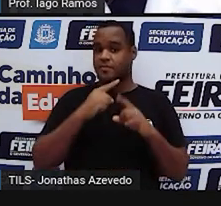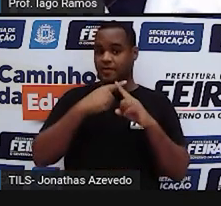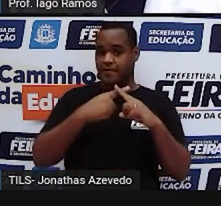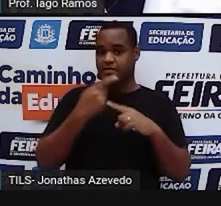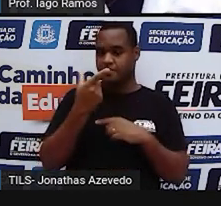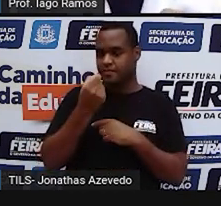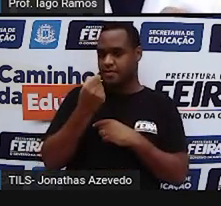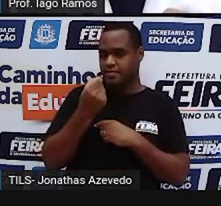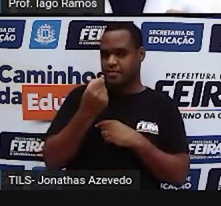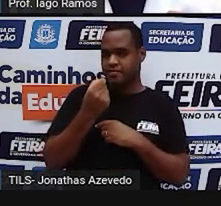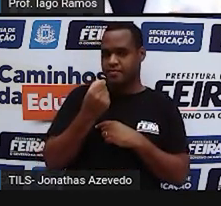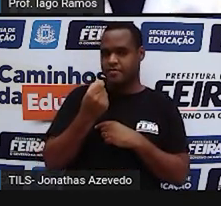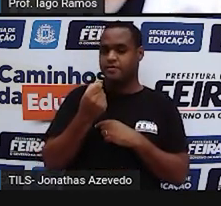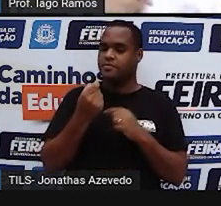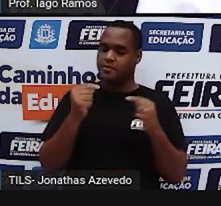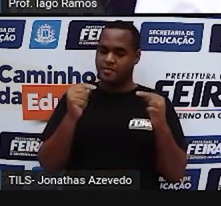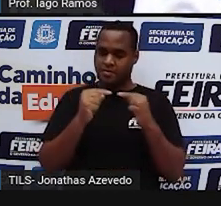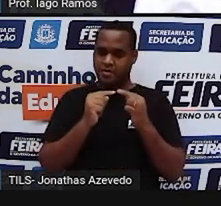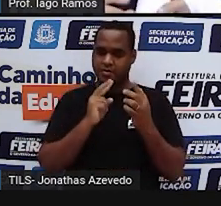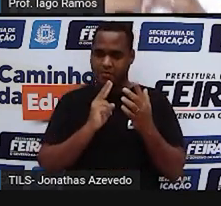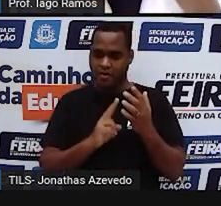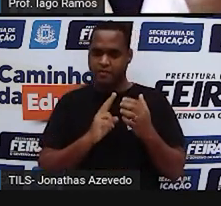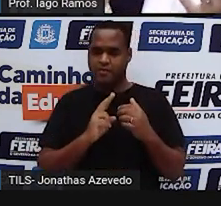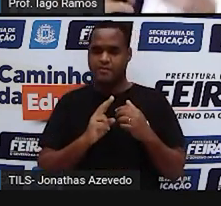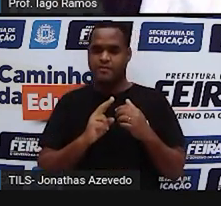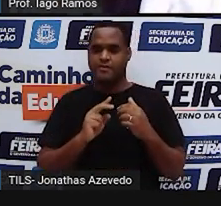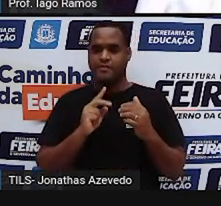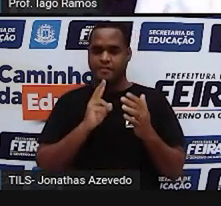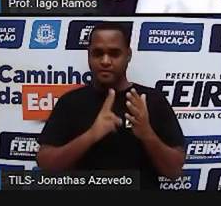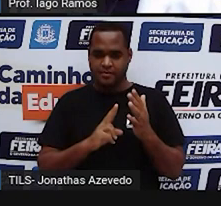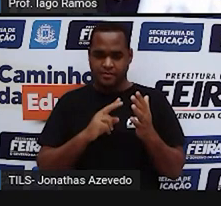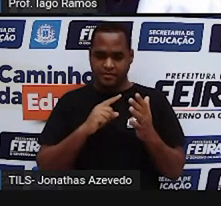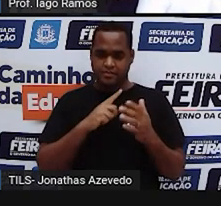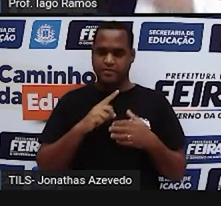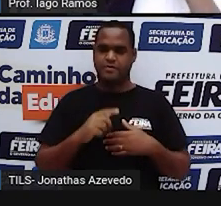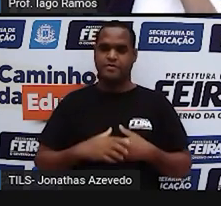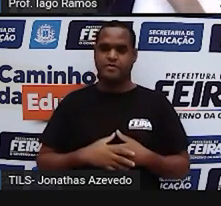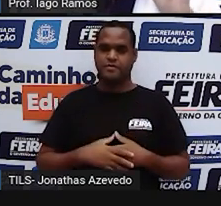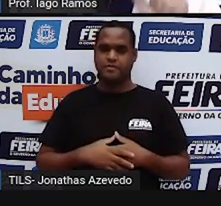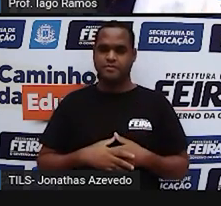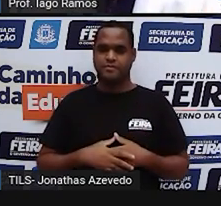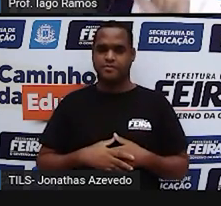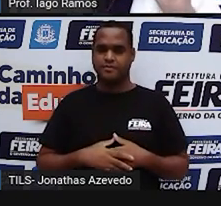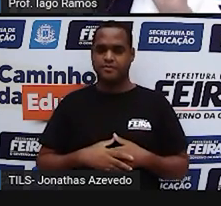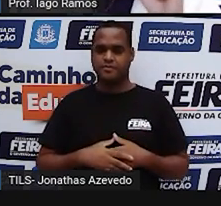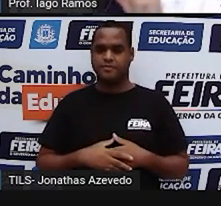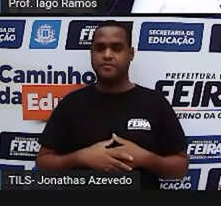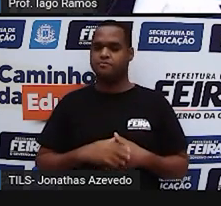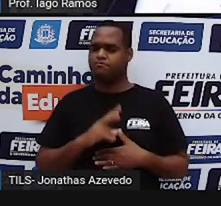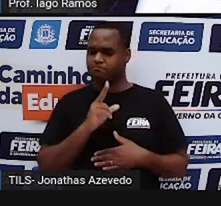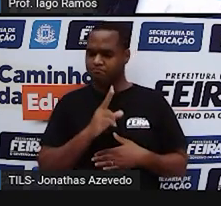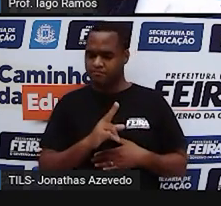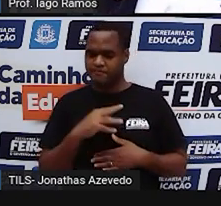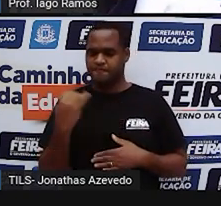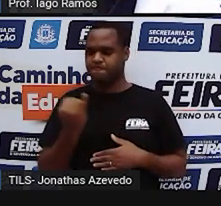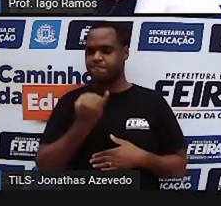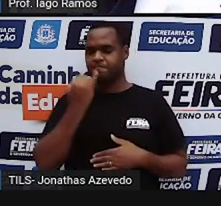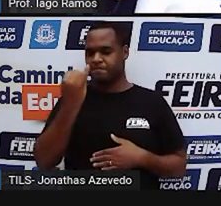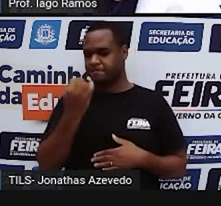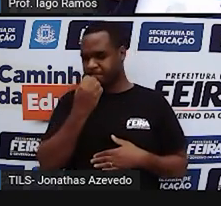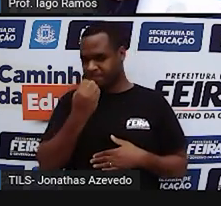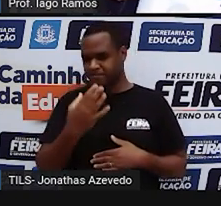vezes 20 igual tecla o igual para sair o resultado beleza essa coisa do teclado igual é muito